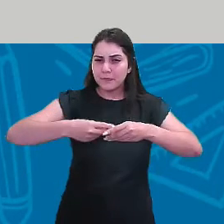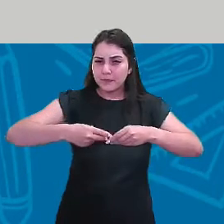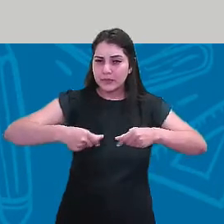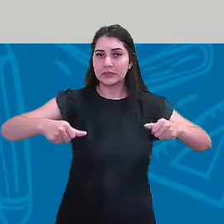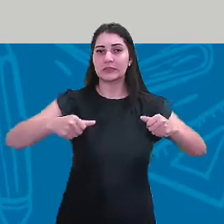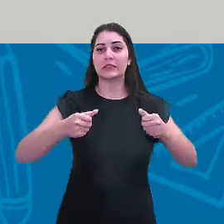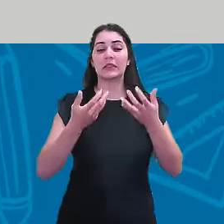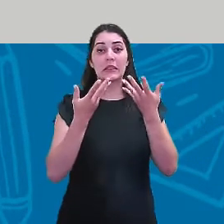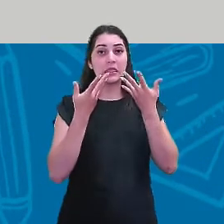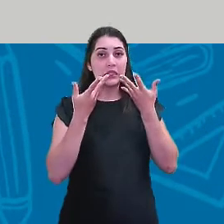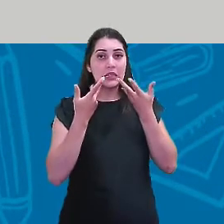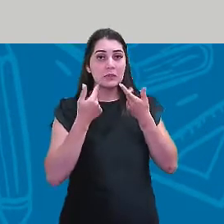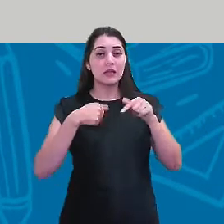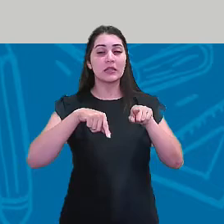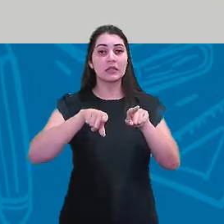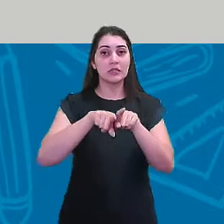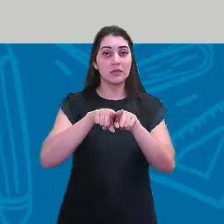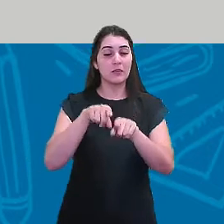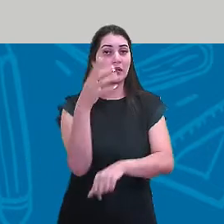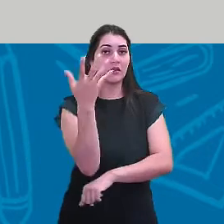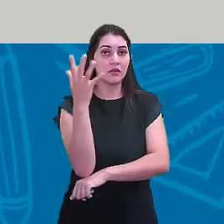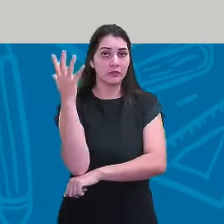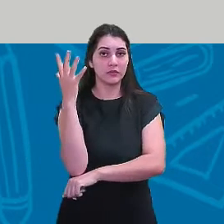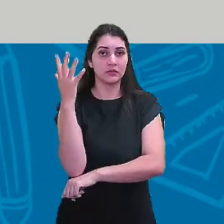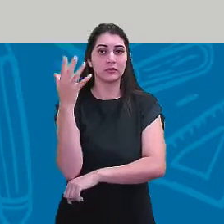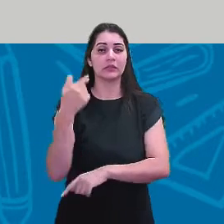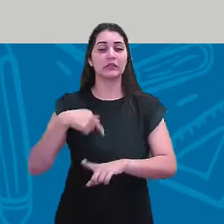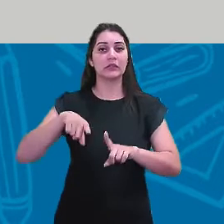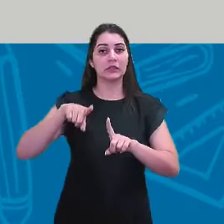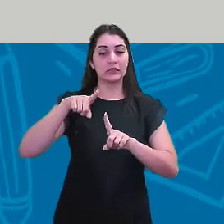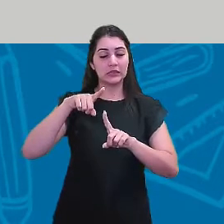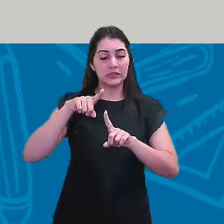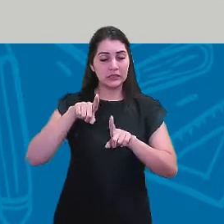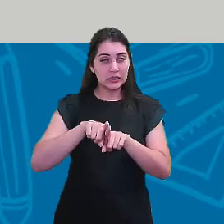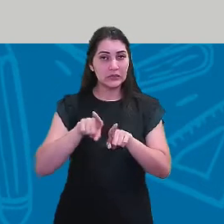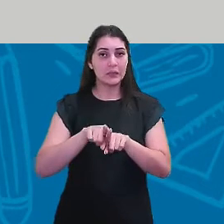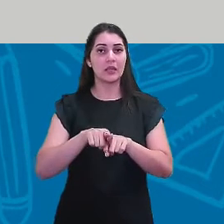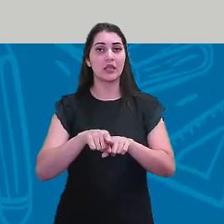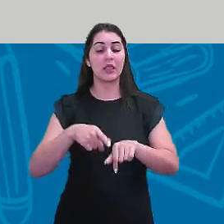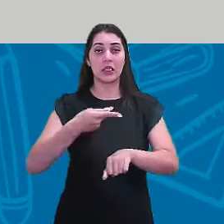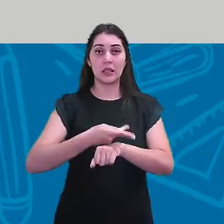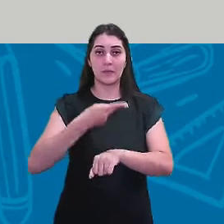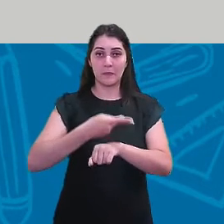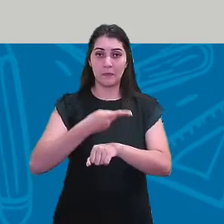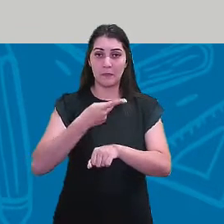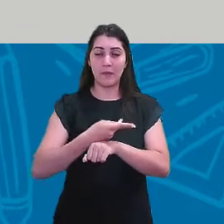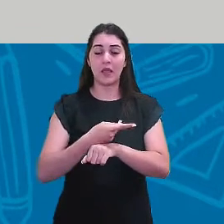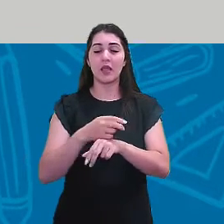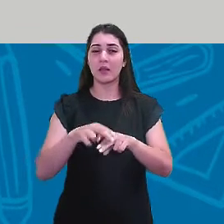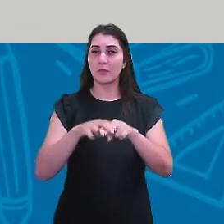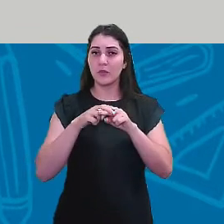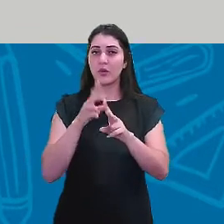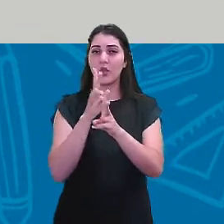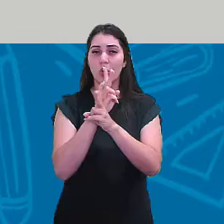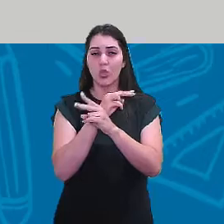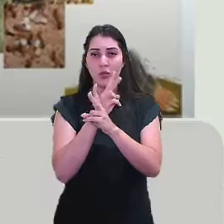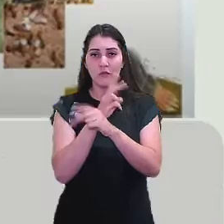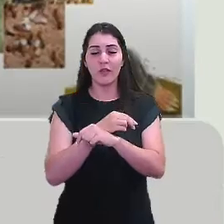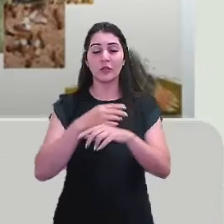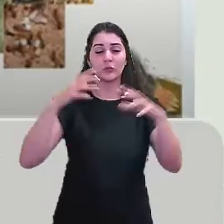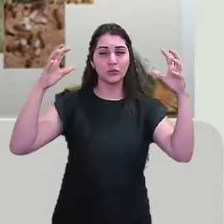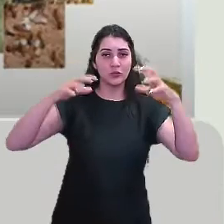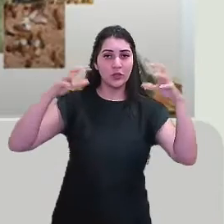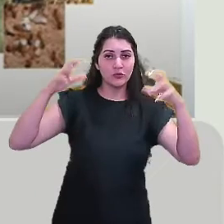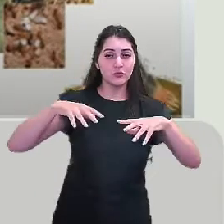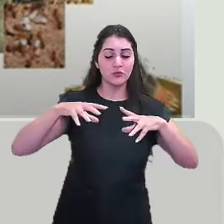para vocês. Também pela decomposição de rochas devido à ação dos ventos, da chuva e do solo.